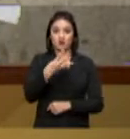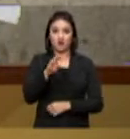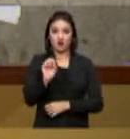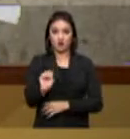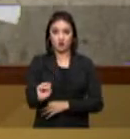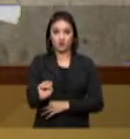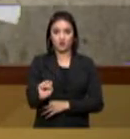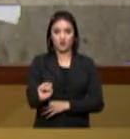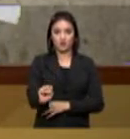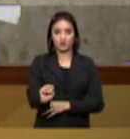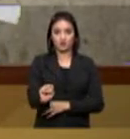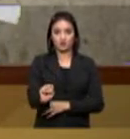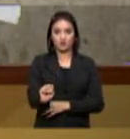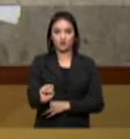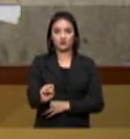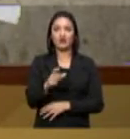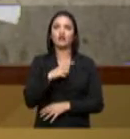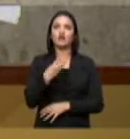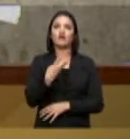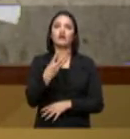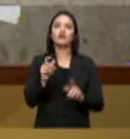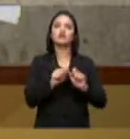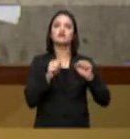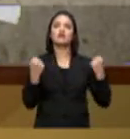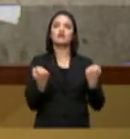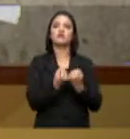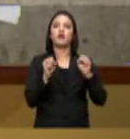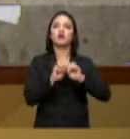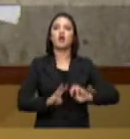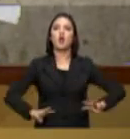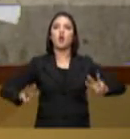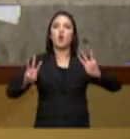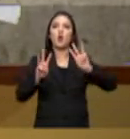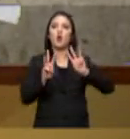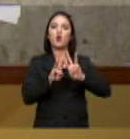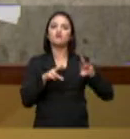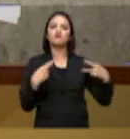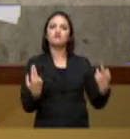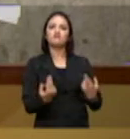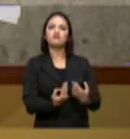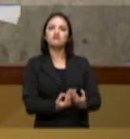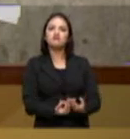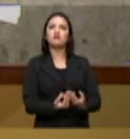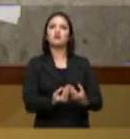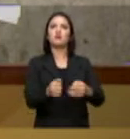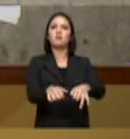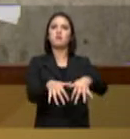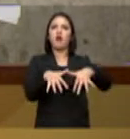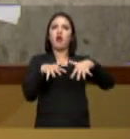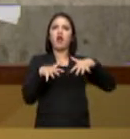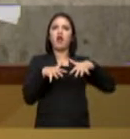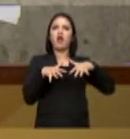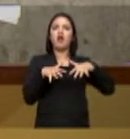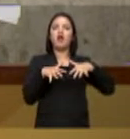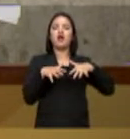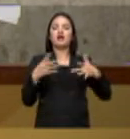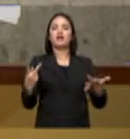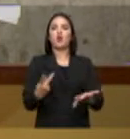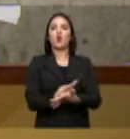1948, a Terceira Assembleia Geral das Nações Unidas, reunida extraordinariamente em